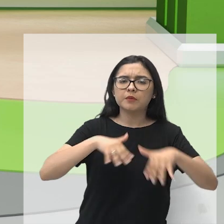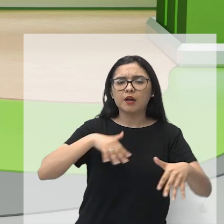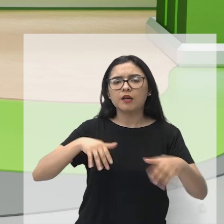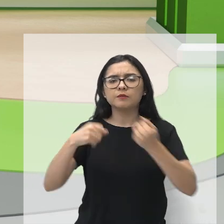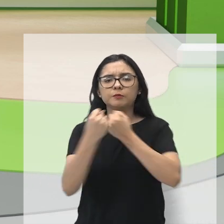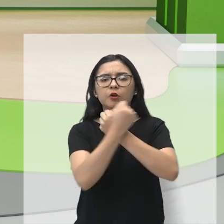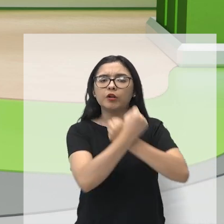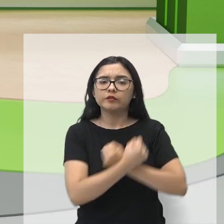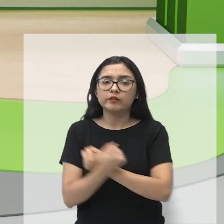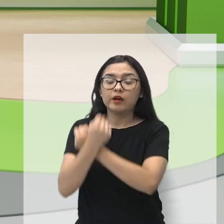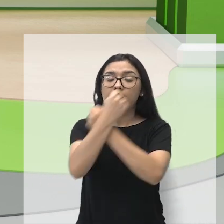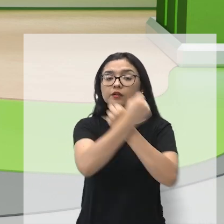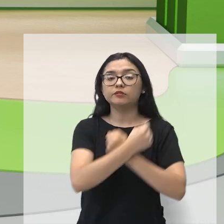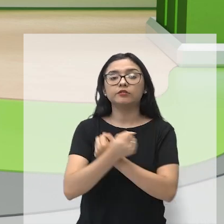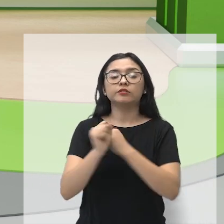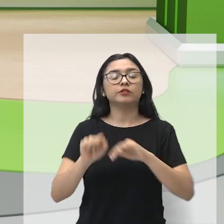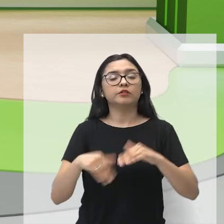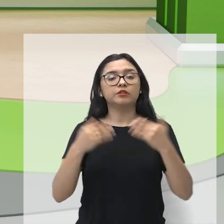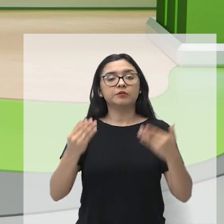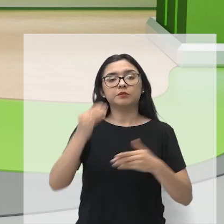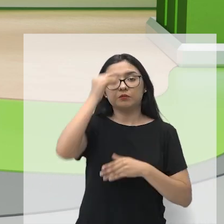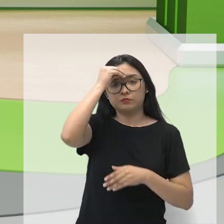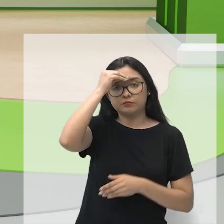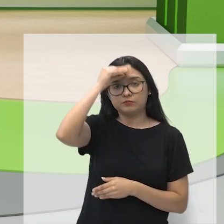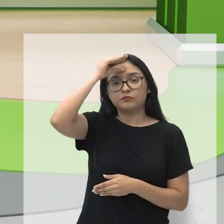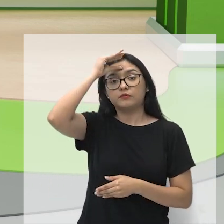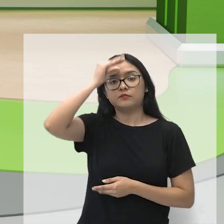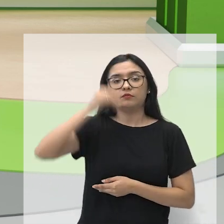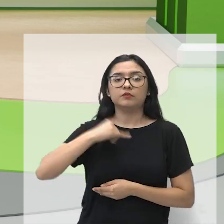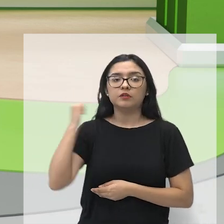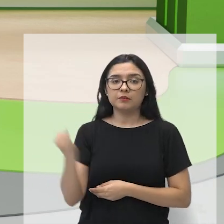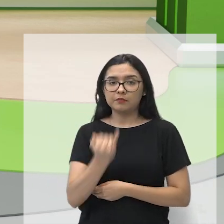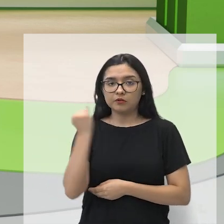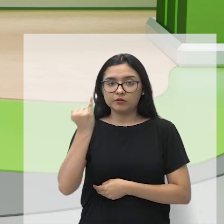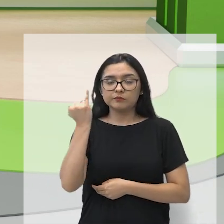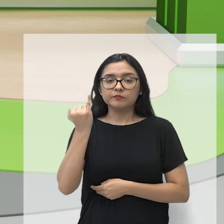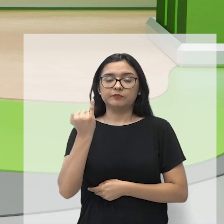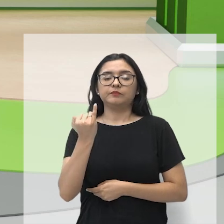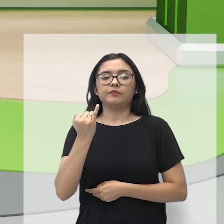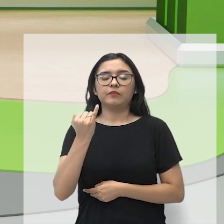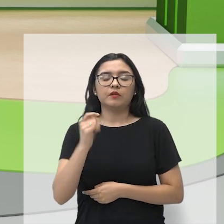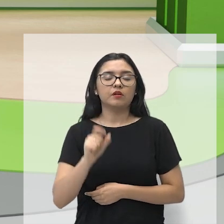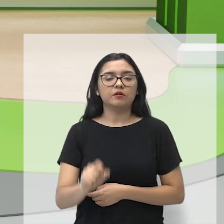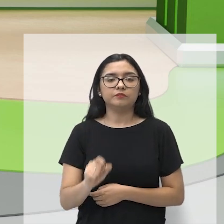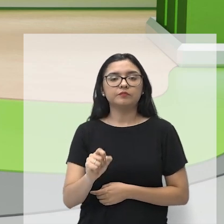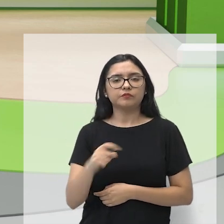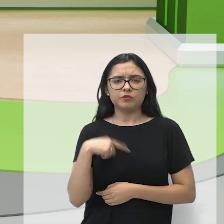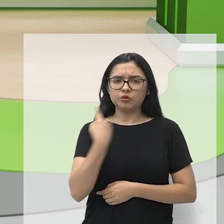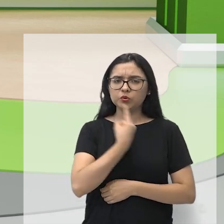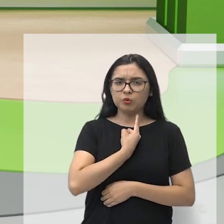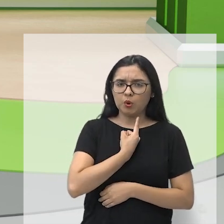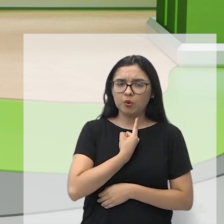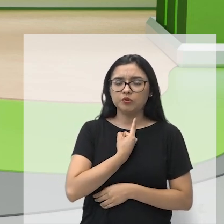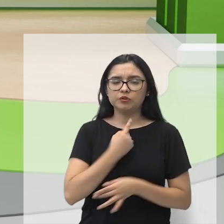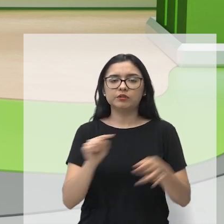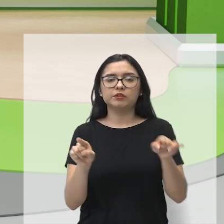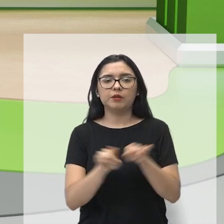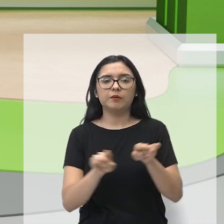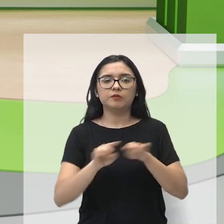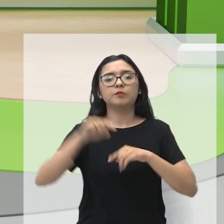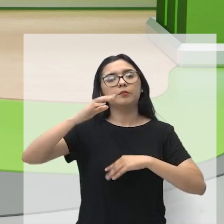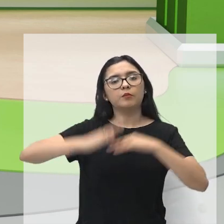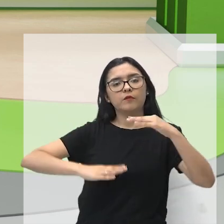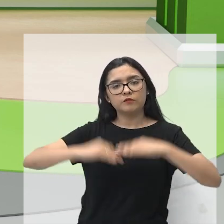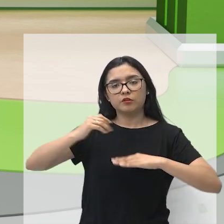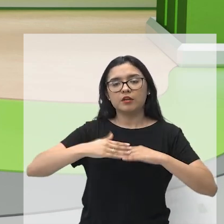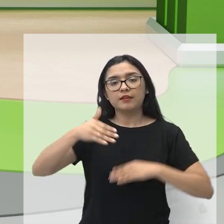protege. E esse conhecimento é fundamental, não só para nós, mas para